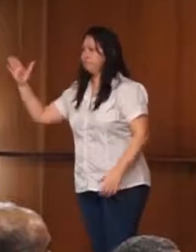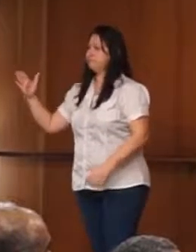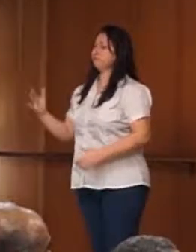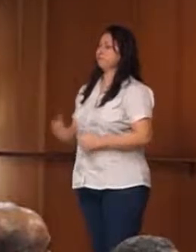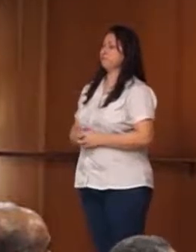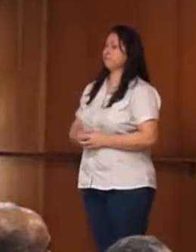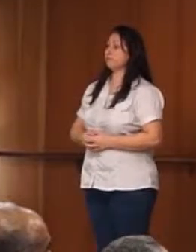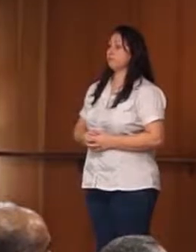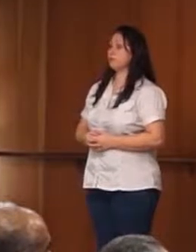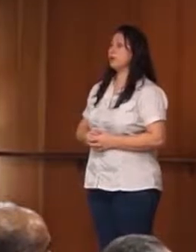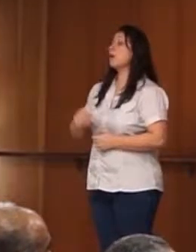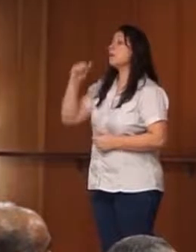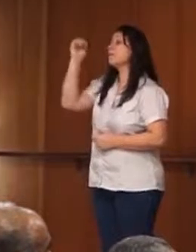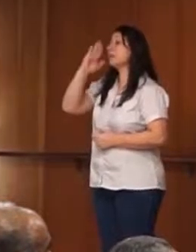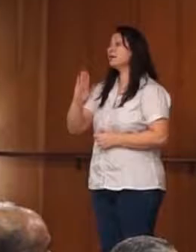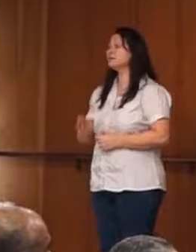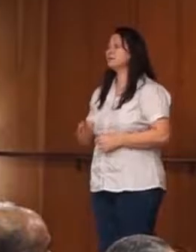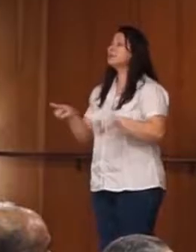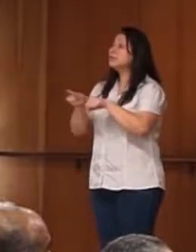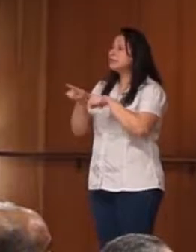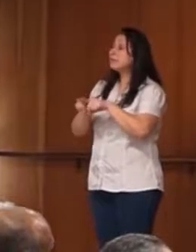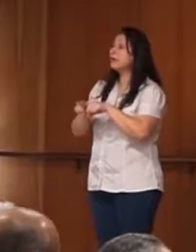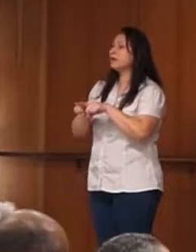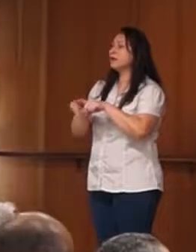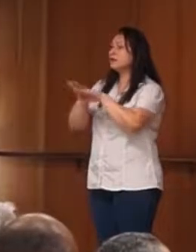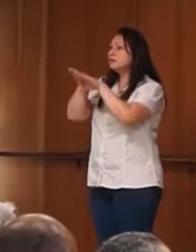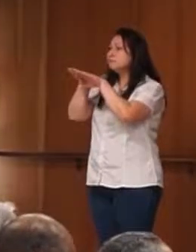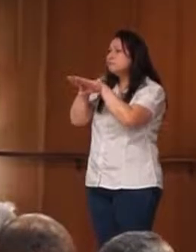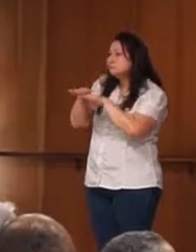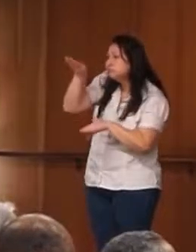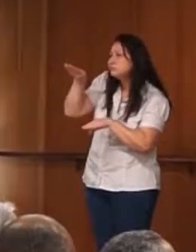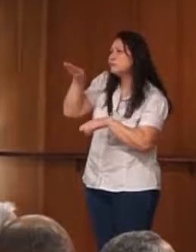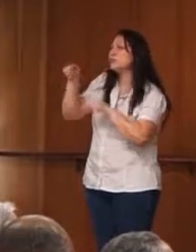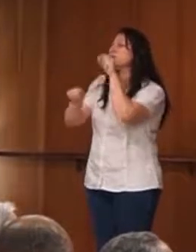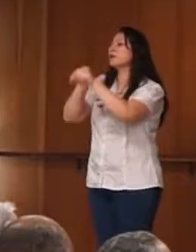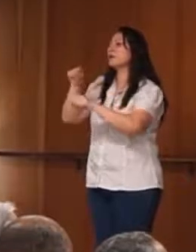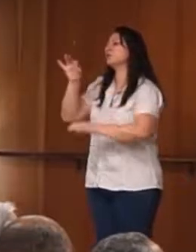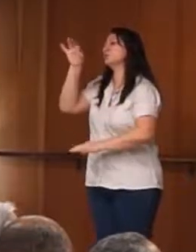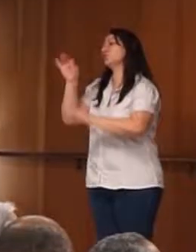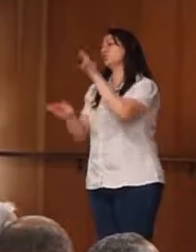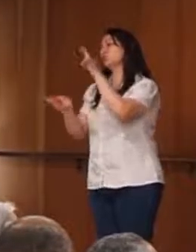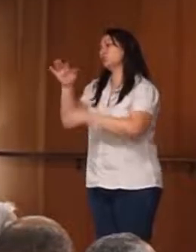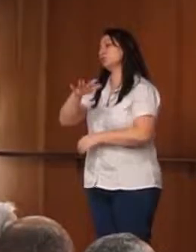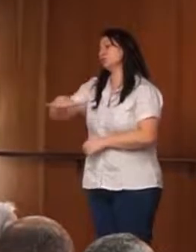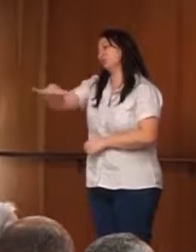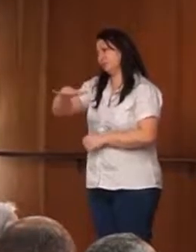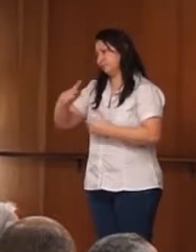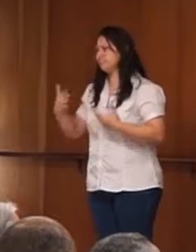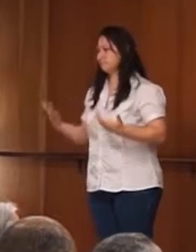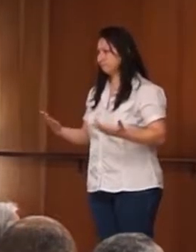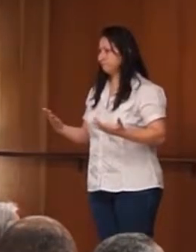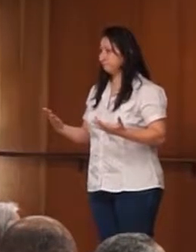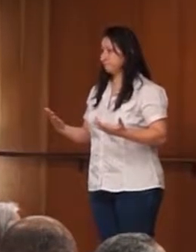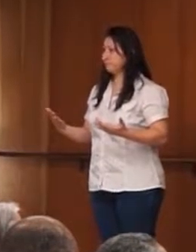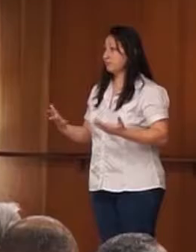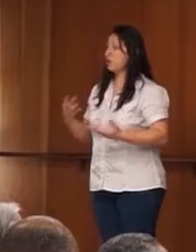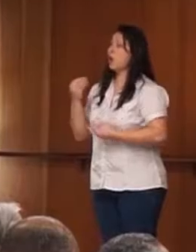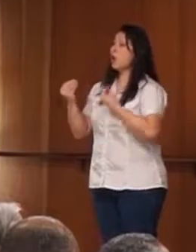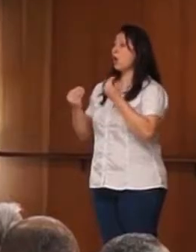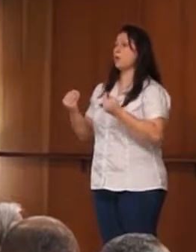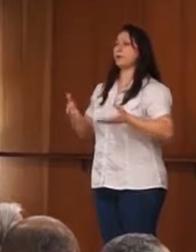Brasil desiguala juridicamente as pessoas, né? Quer dizer, em função da nossa história como